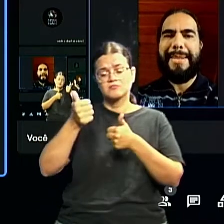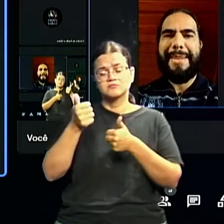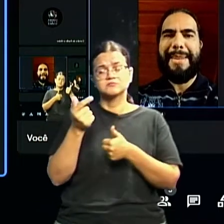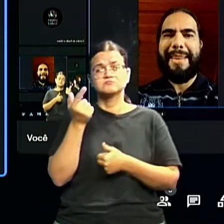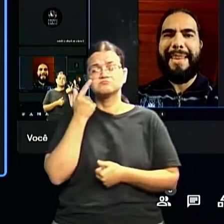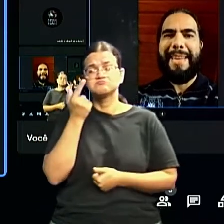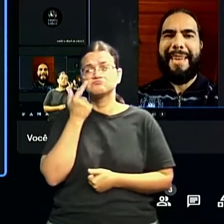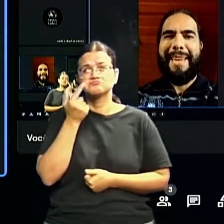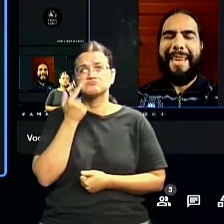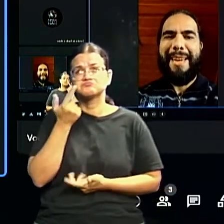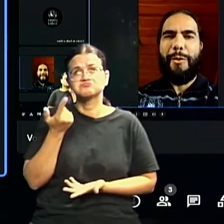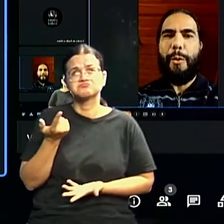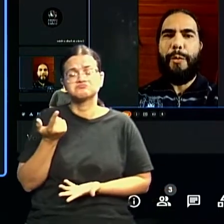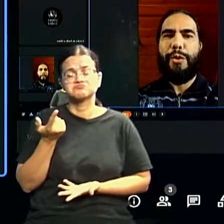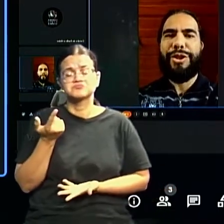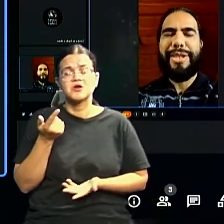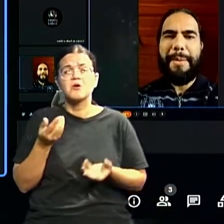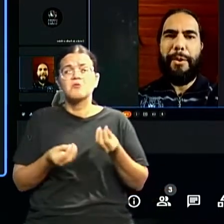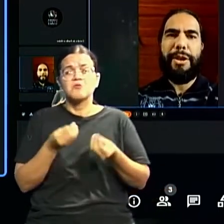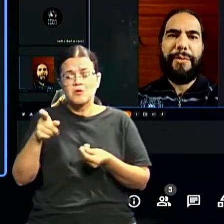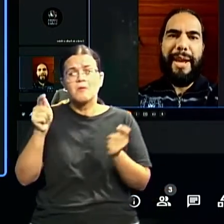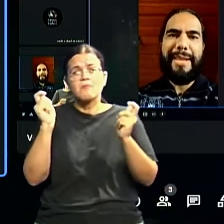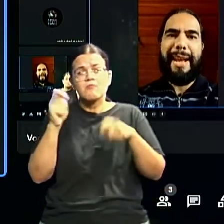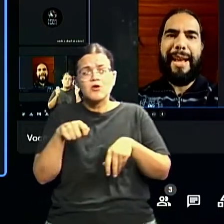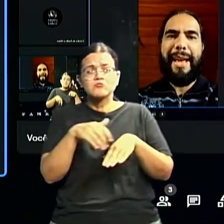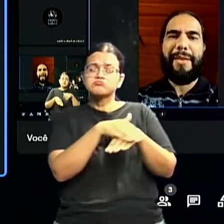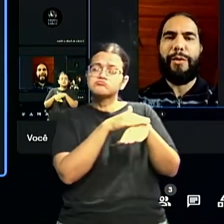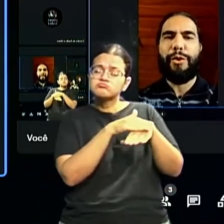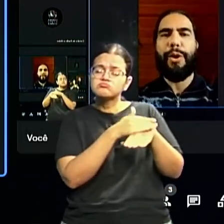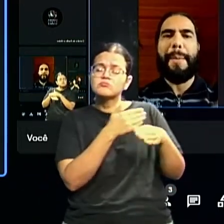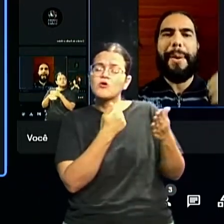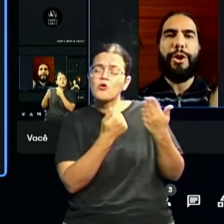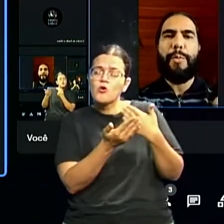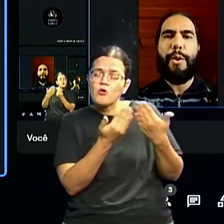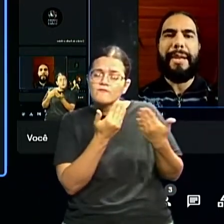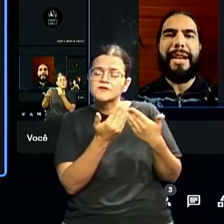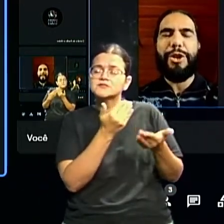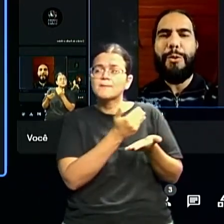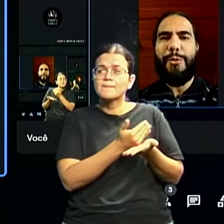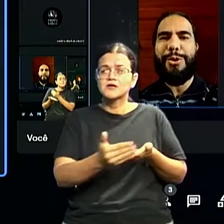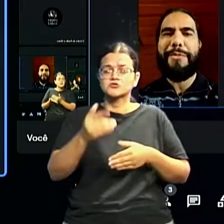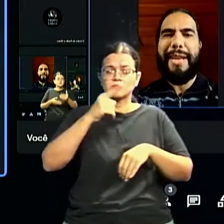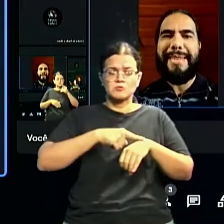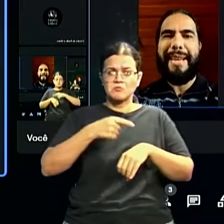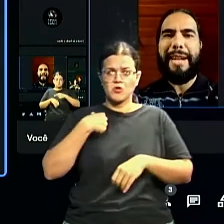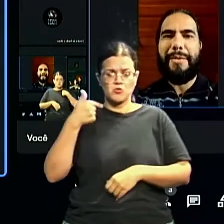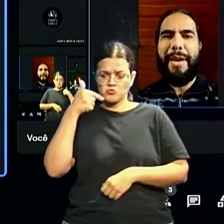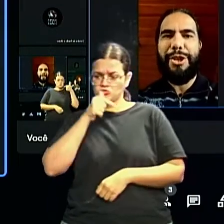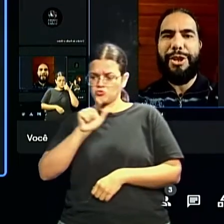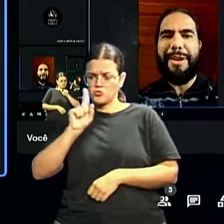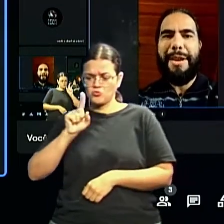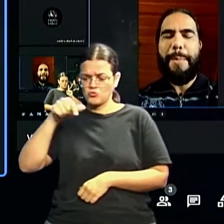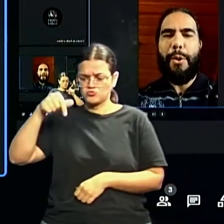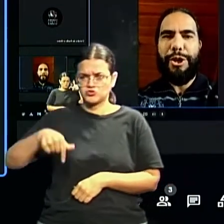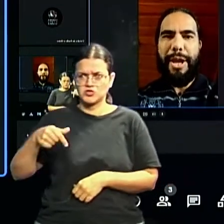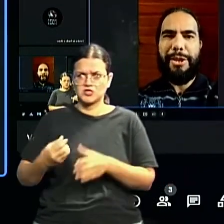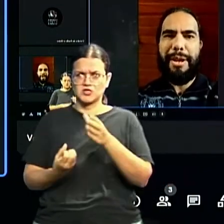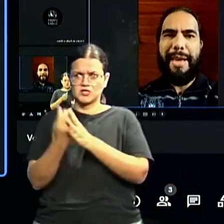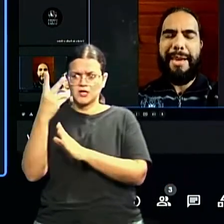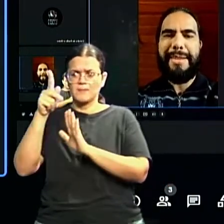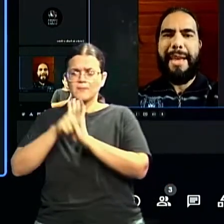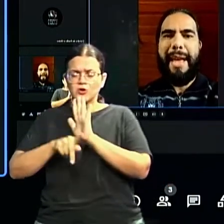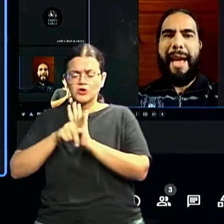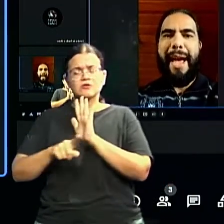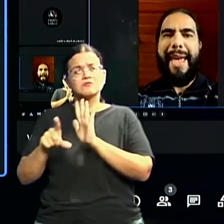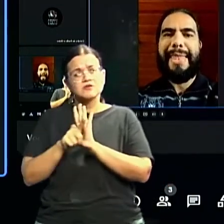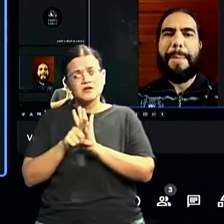vamos dizer assim, como você pode fazer, a partir do momento que a gente não conseguir fazer através de projetos